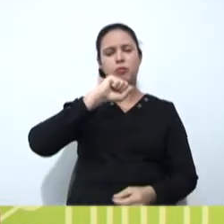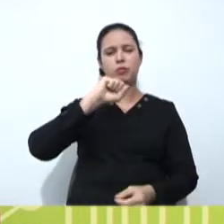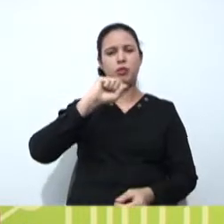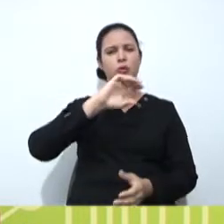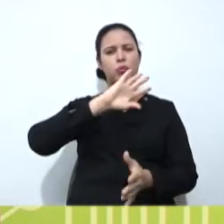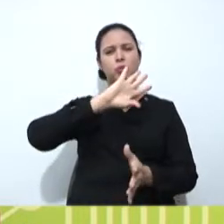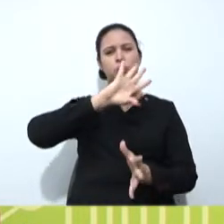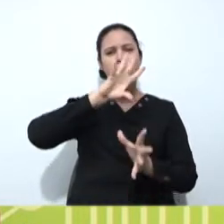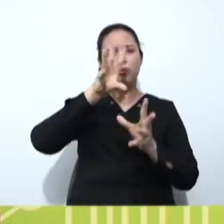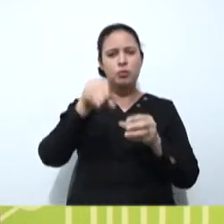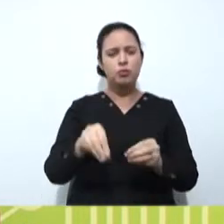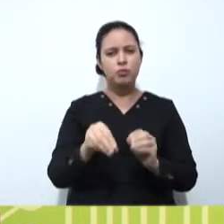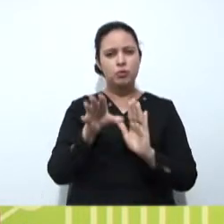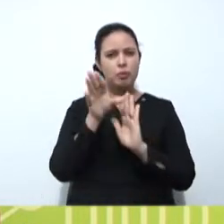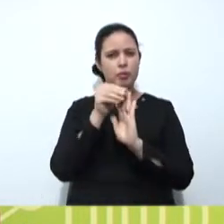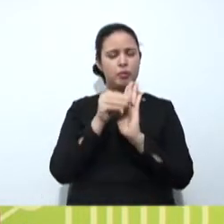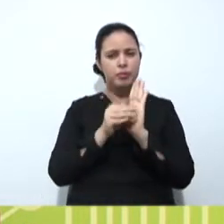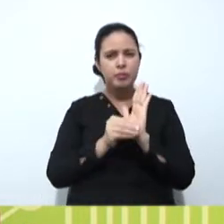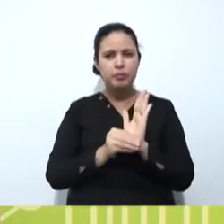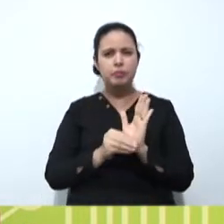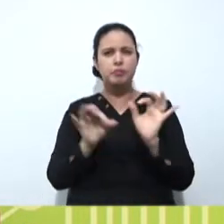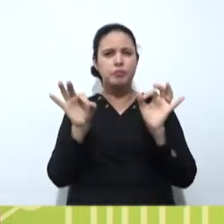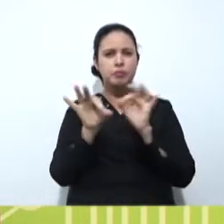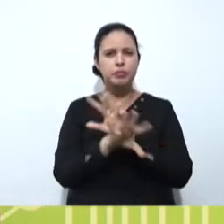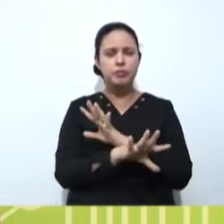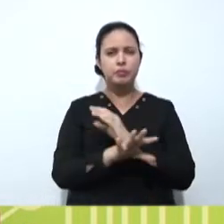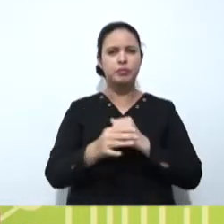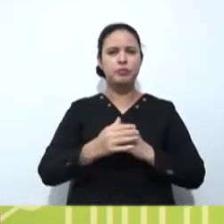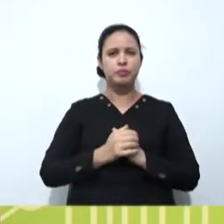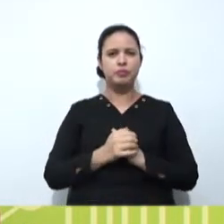que nós traçamos até aqui. E